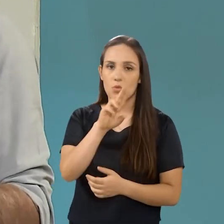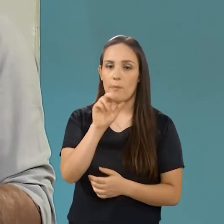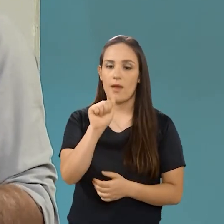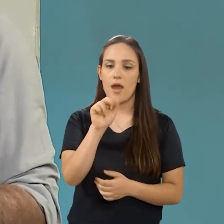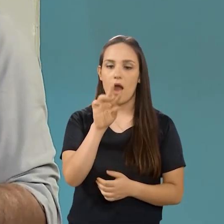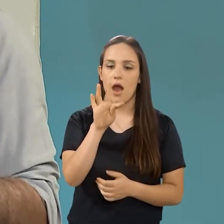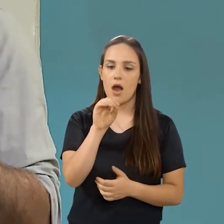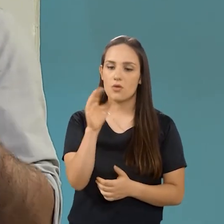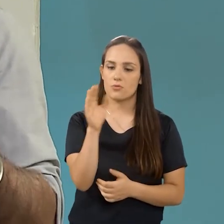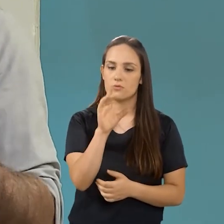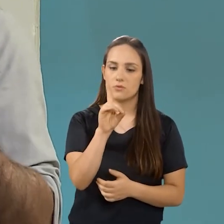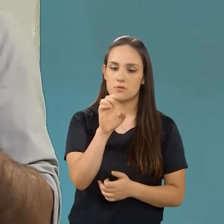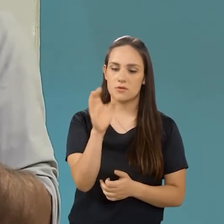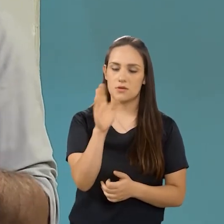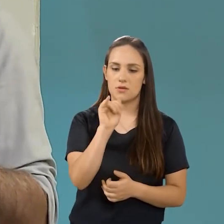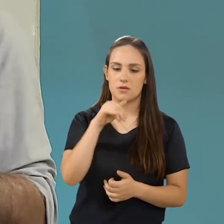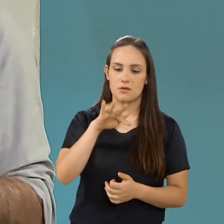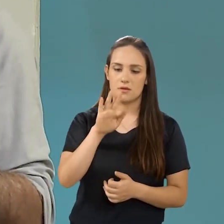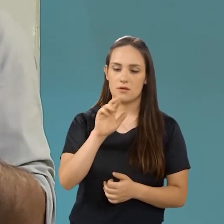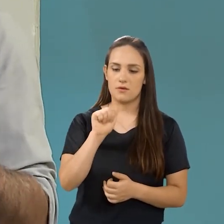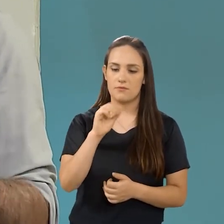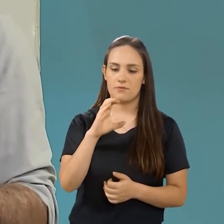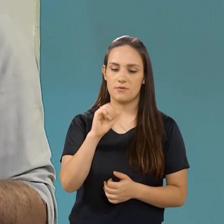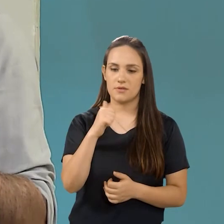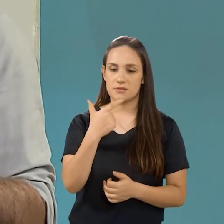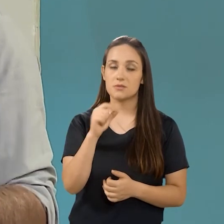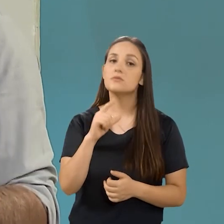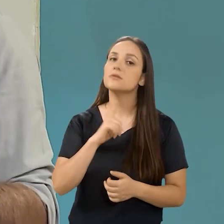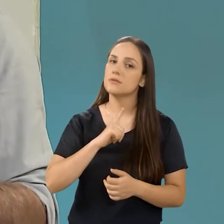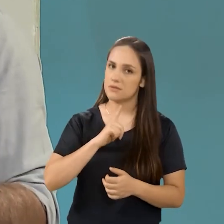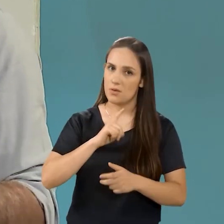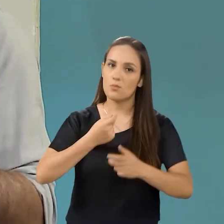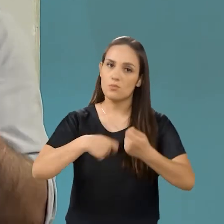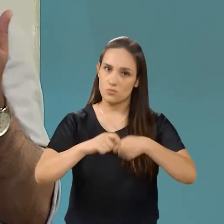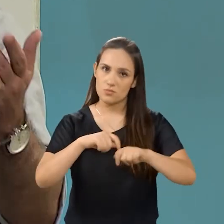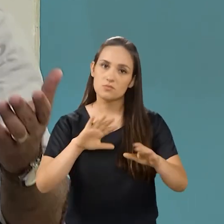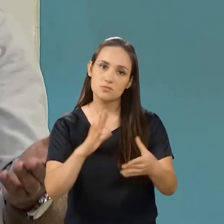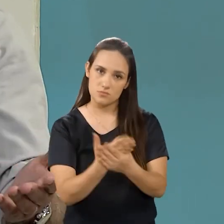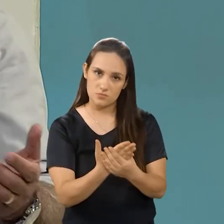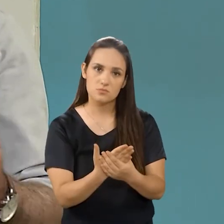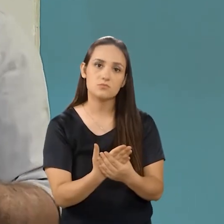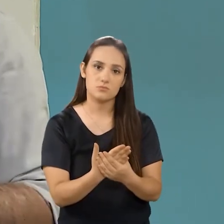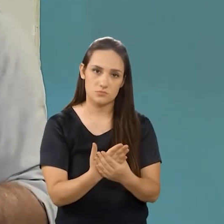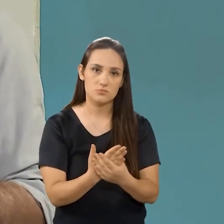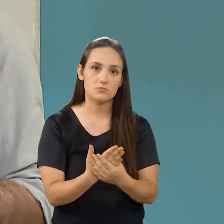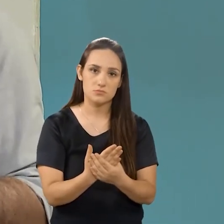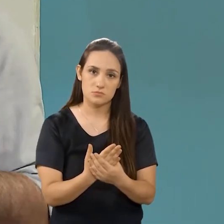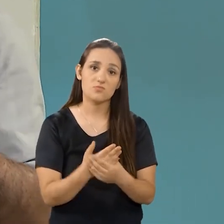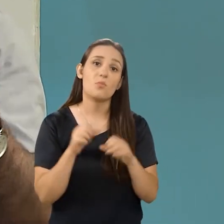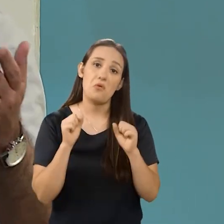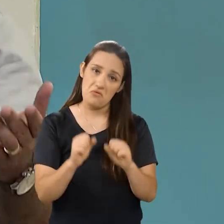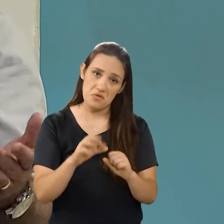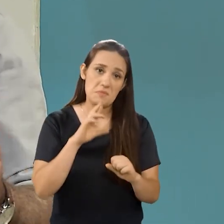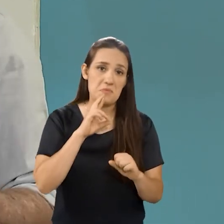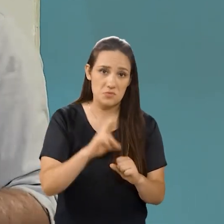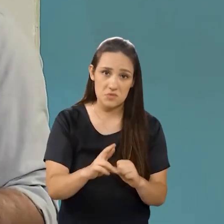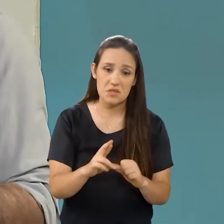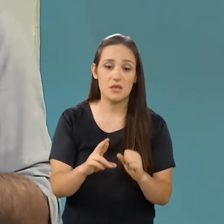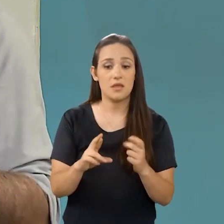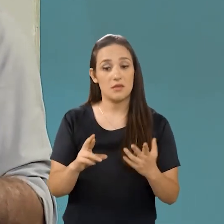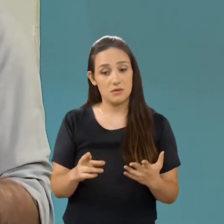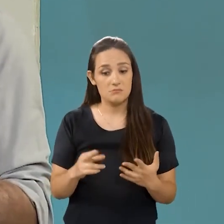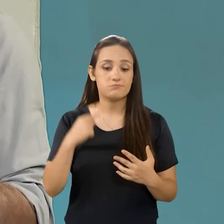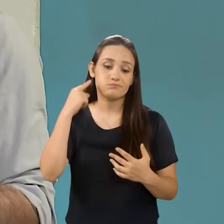auto de infração. Então, é instruído um processo administrativo dentro do Instituto, que é dado o direito de defesa, ao contraditório,